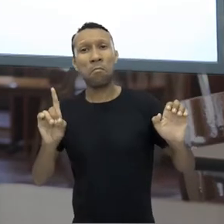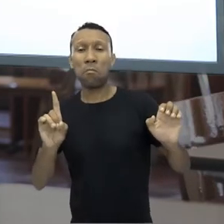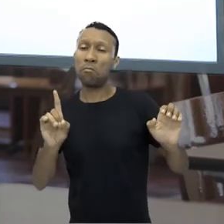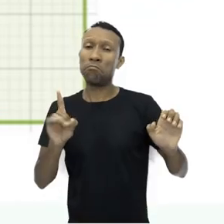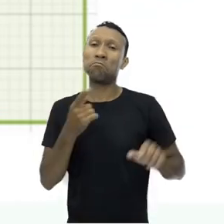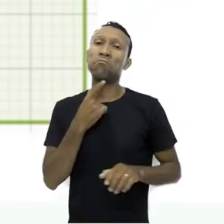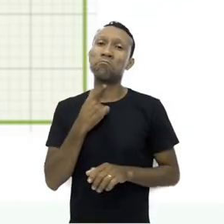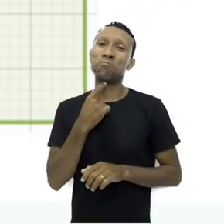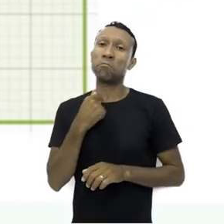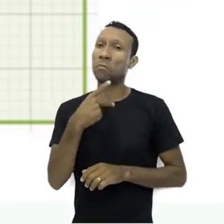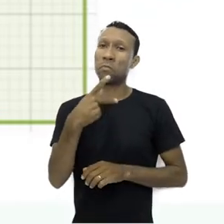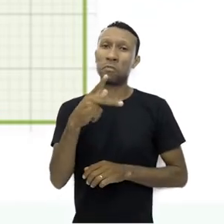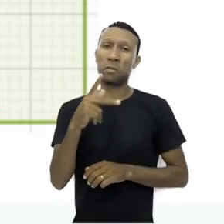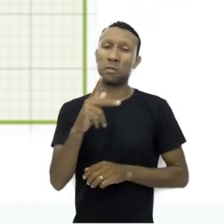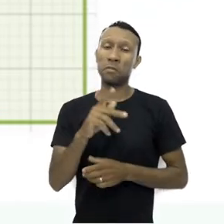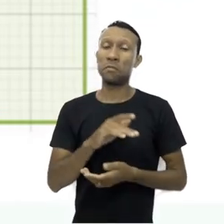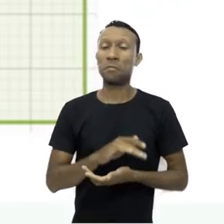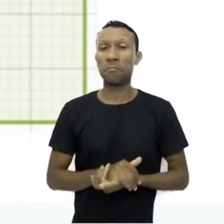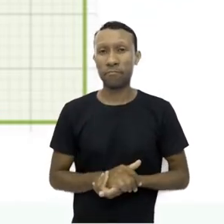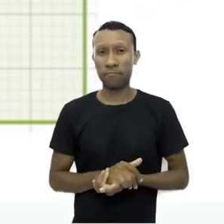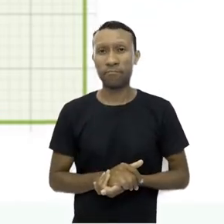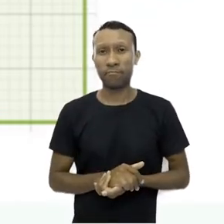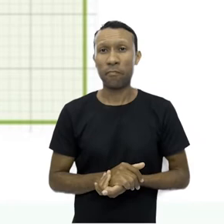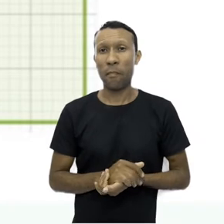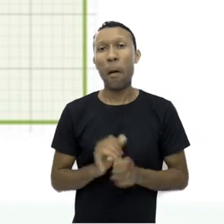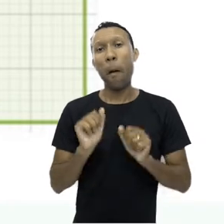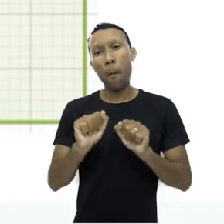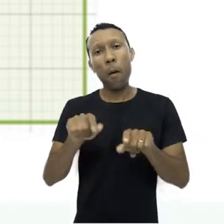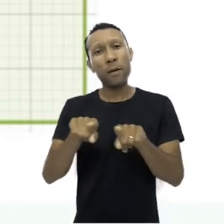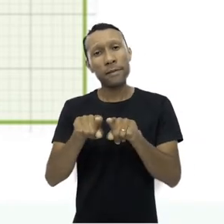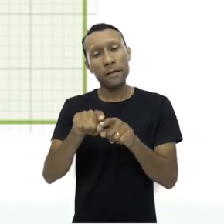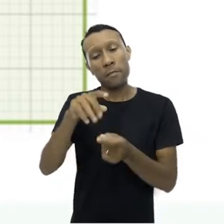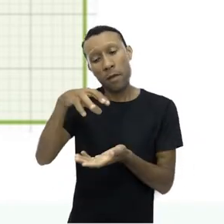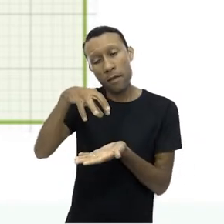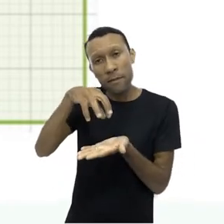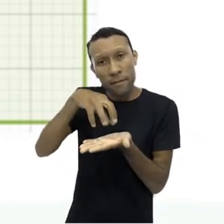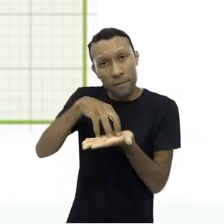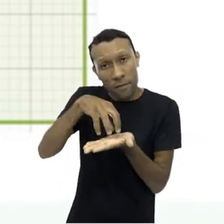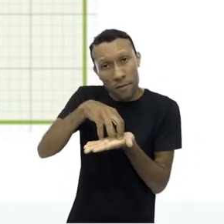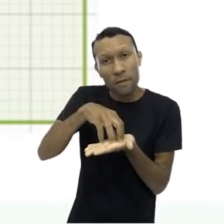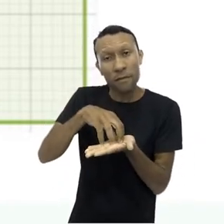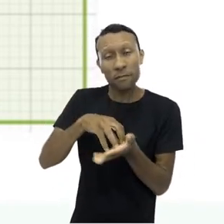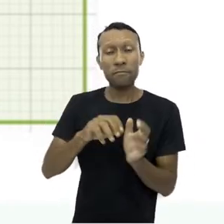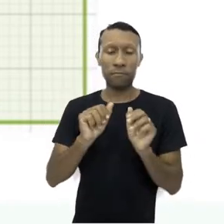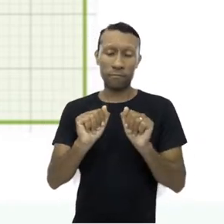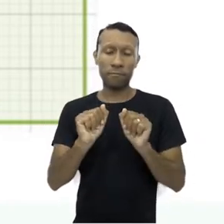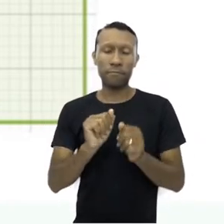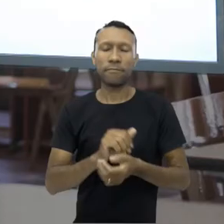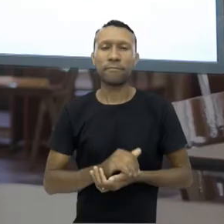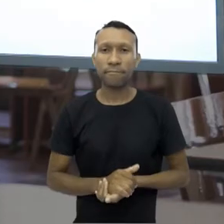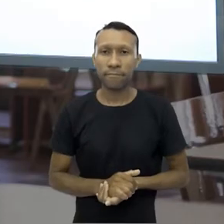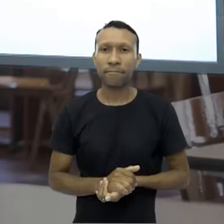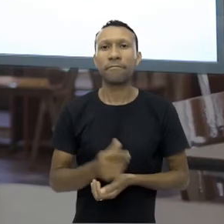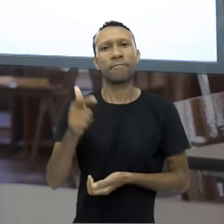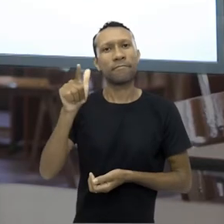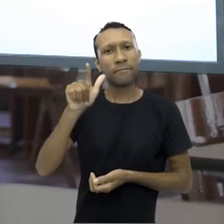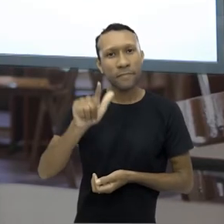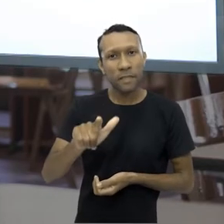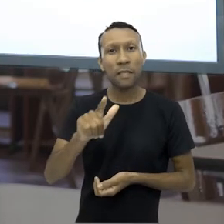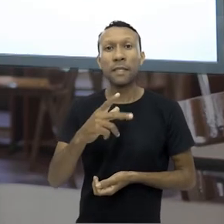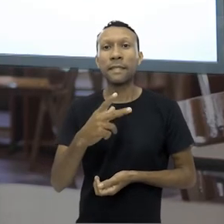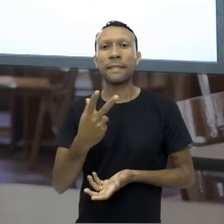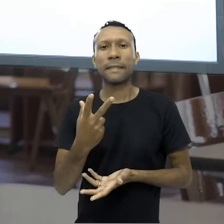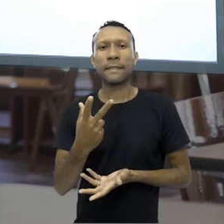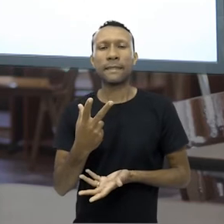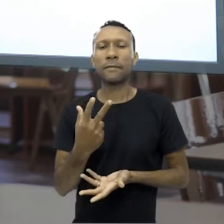para a direita, tá certo? Mas, novamente, seu desenho pode ser mais centralizado dentro do terreno que você tenha, tá certo? E, novamente, o